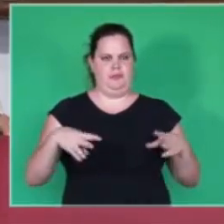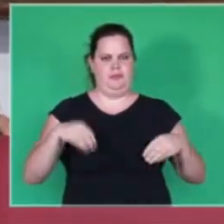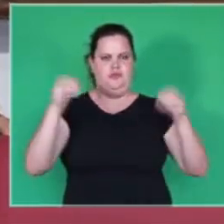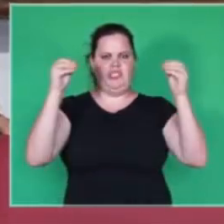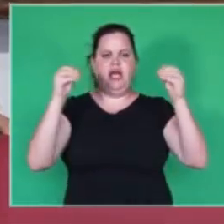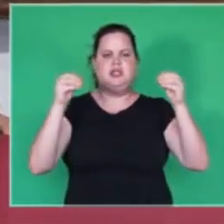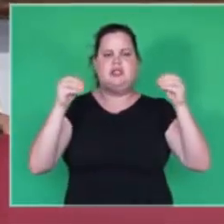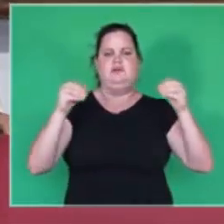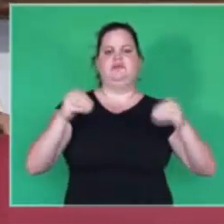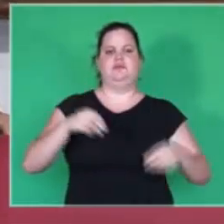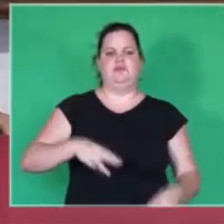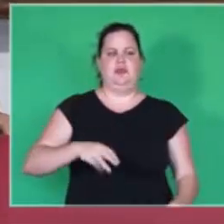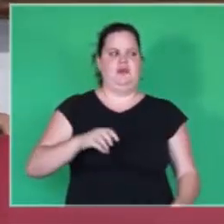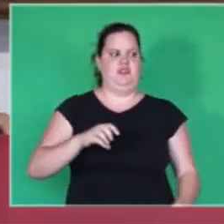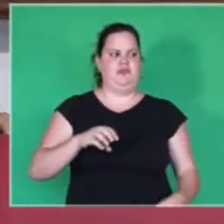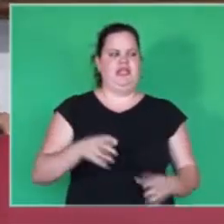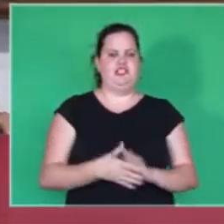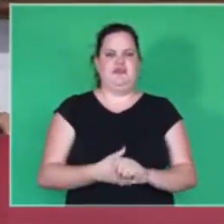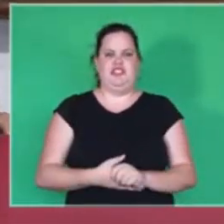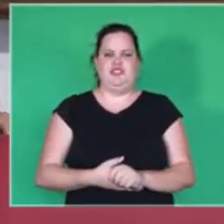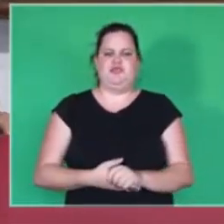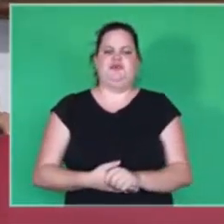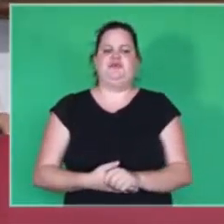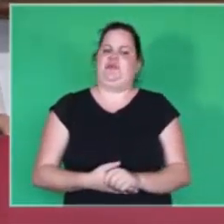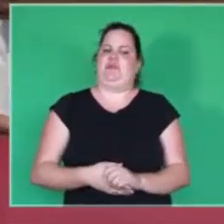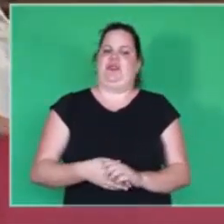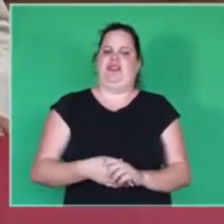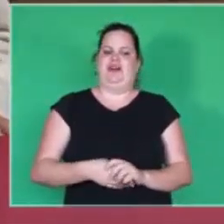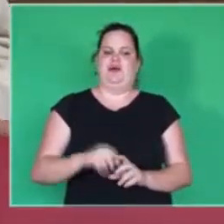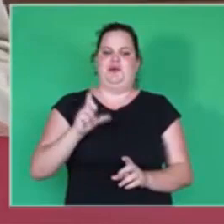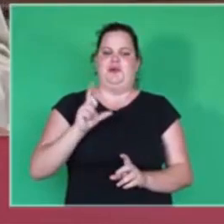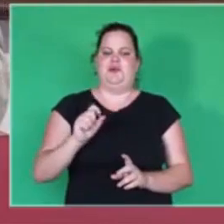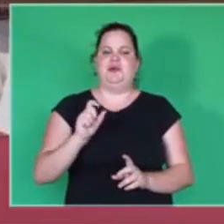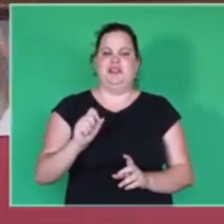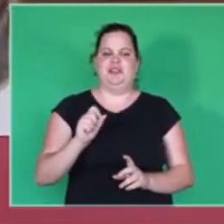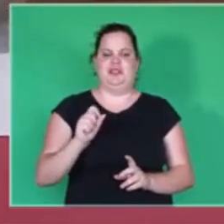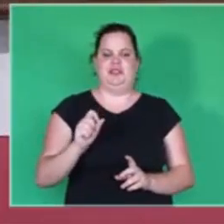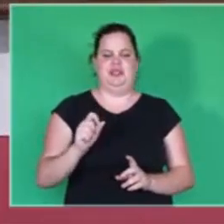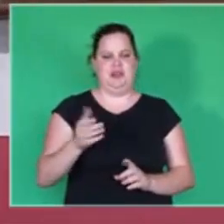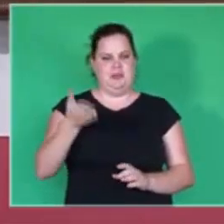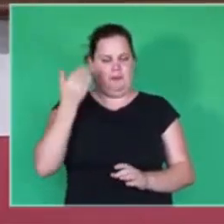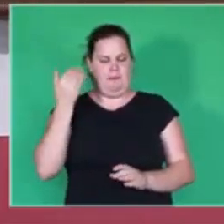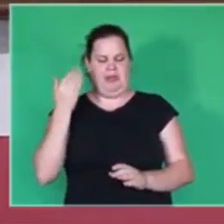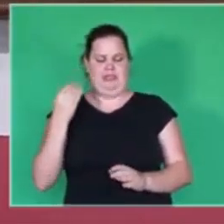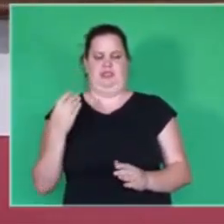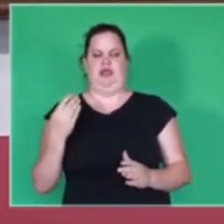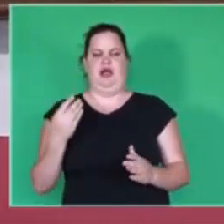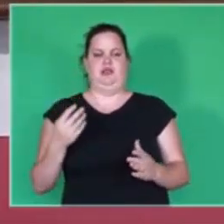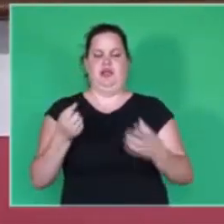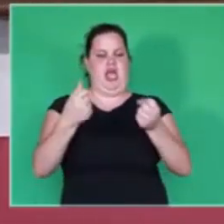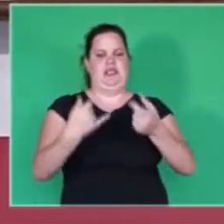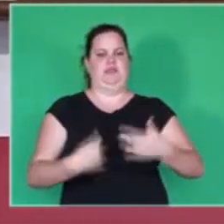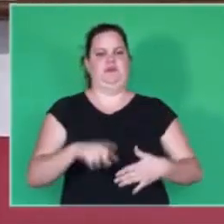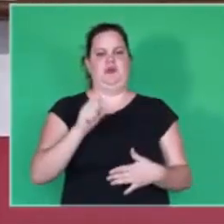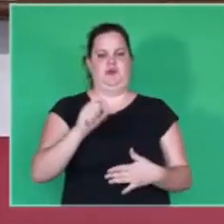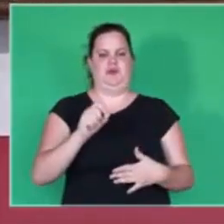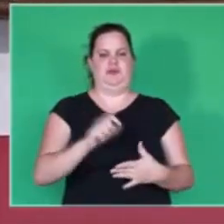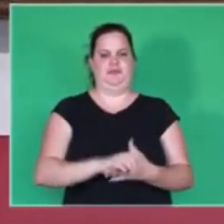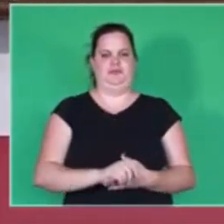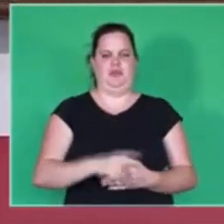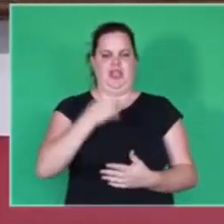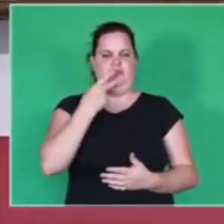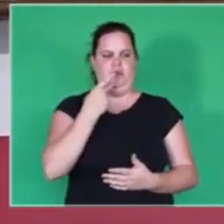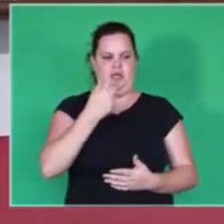entra Agostinho, o bispo de Hipona, que é a região lá da África. Ele veio e disse, estou